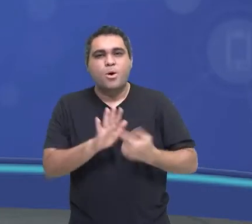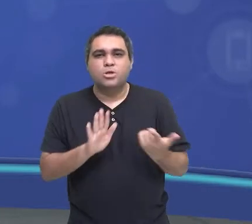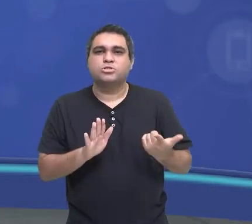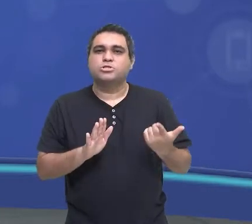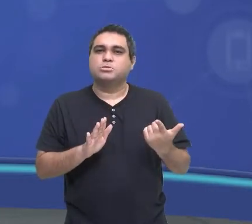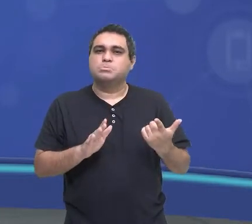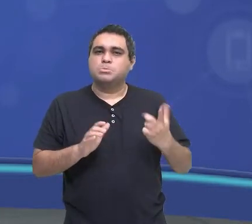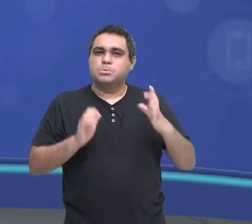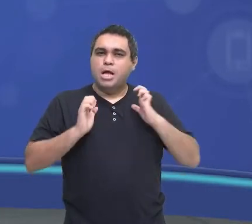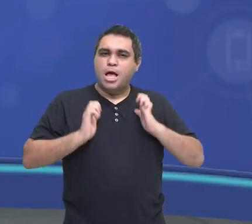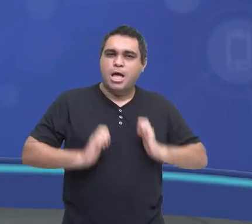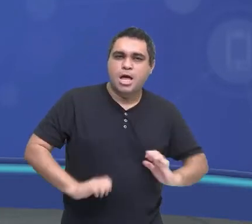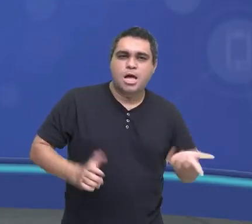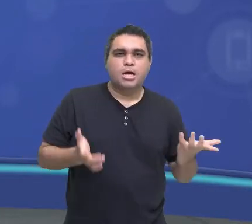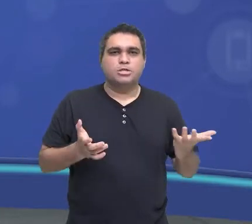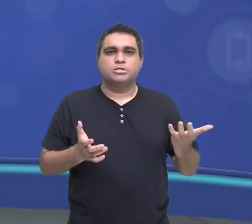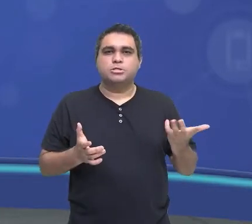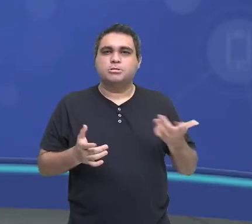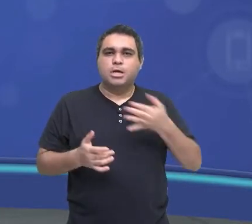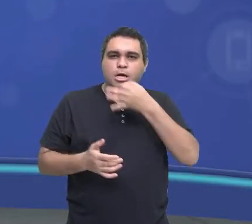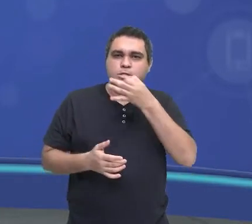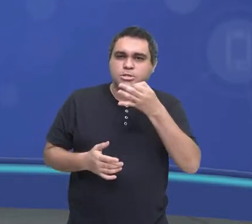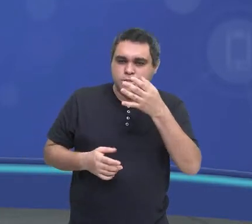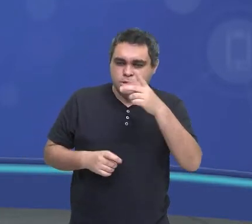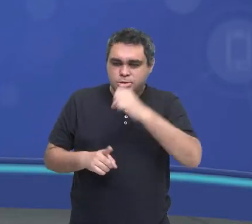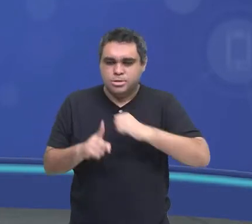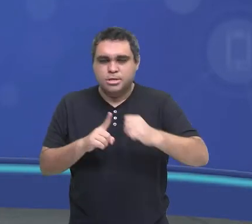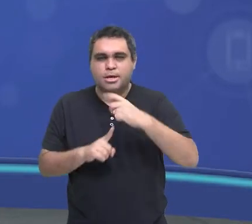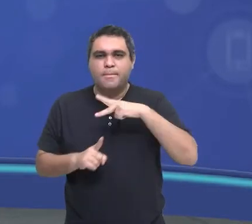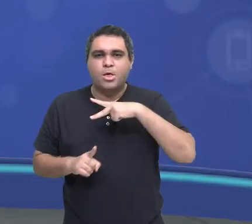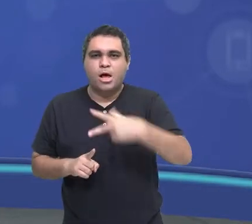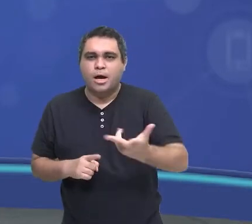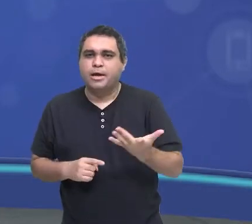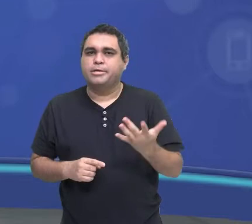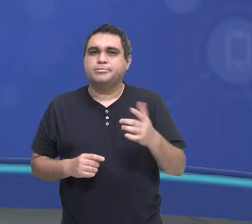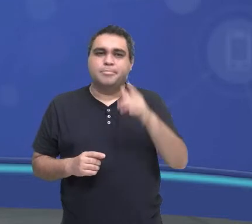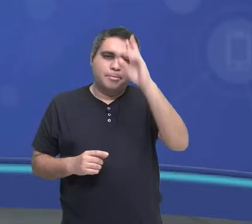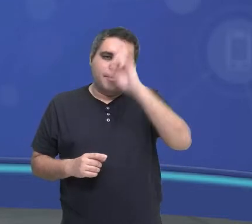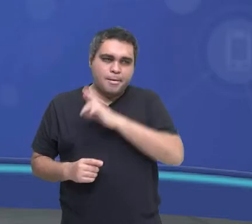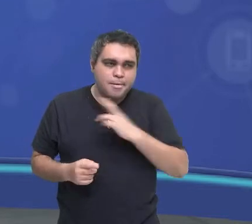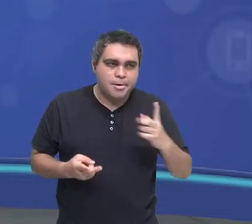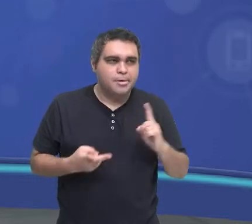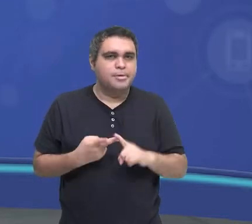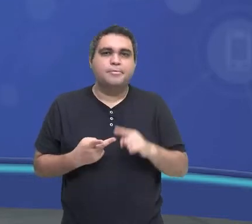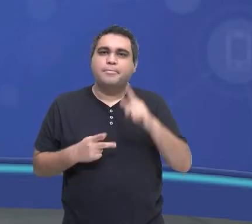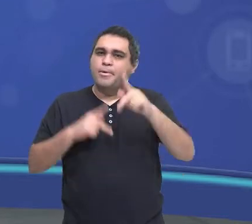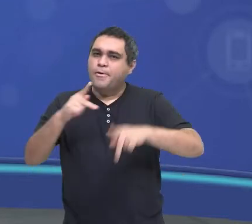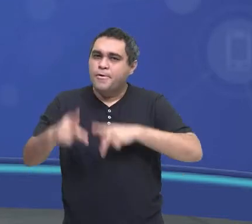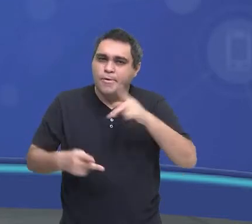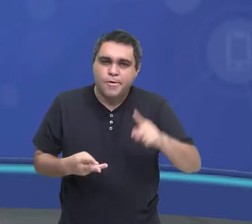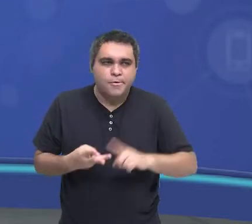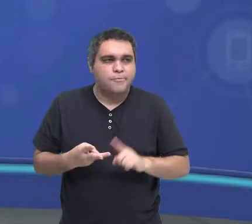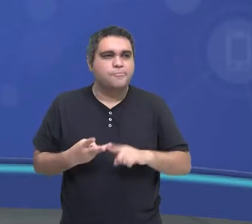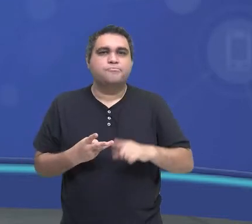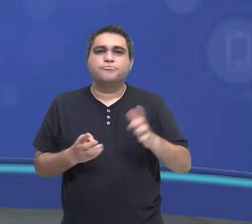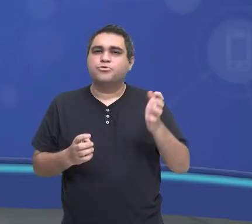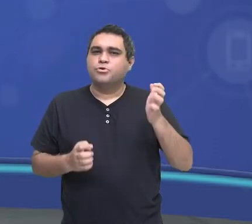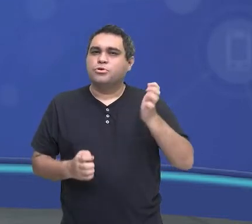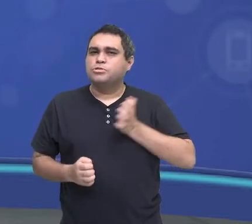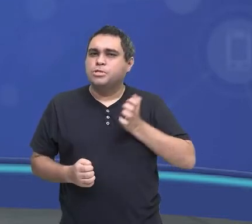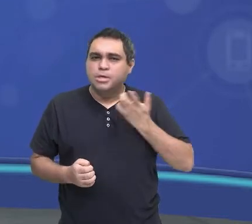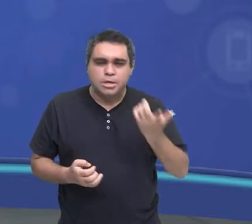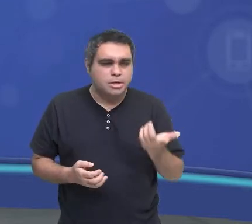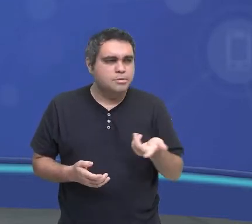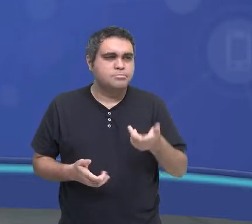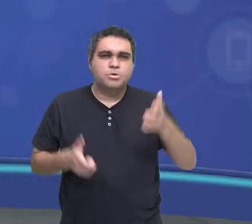criticando a sociedade portuguesa da época, criticando padres, criticando o povo, criticando os nobres. Então ele vai